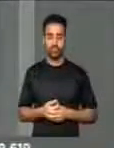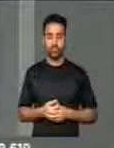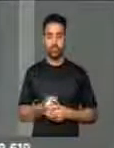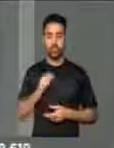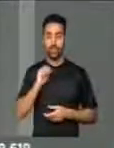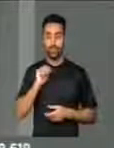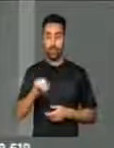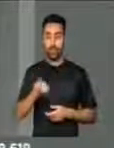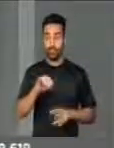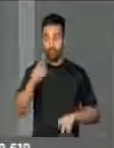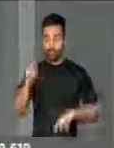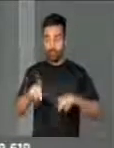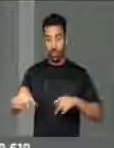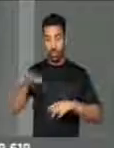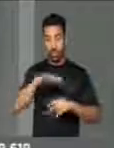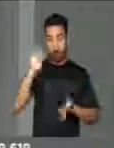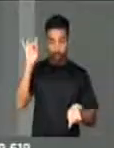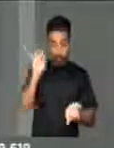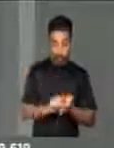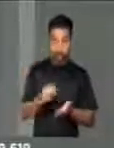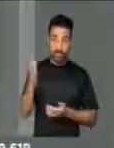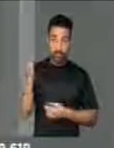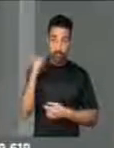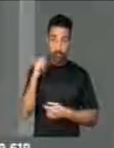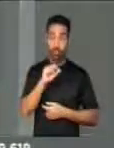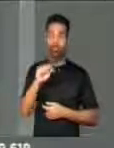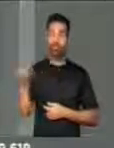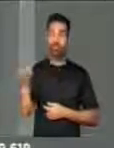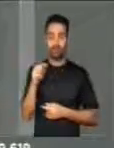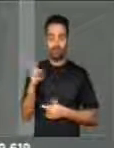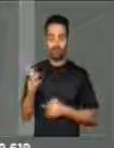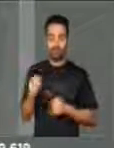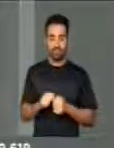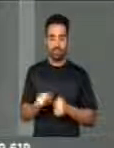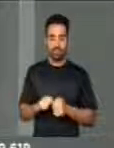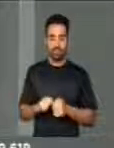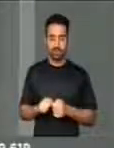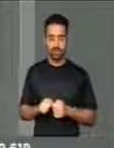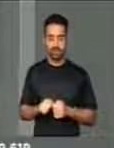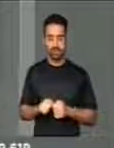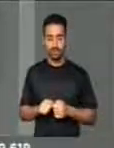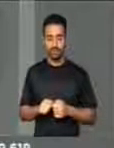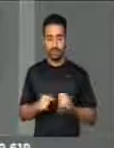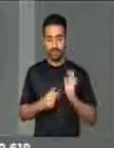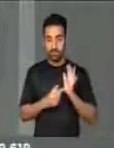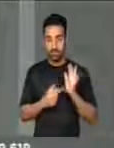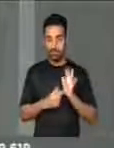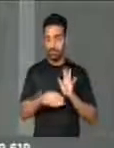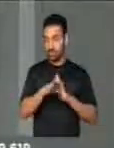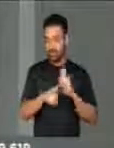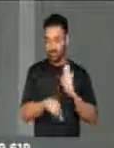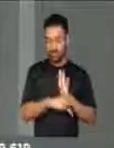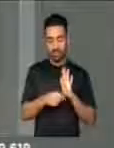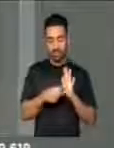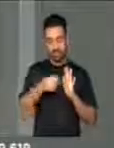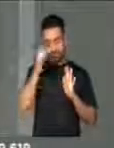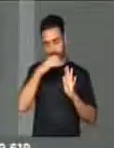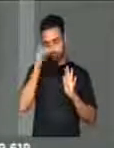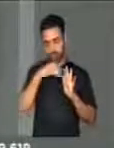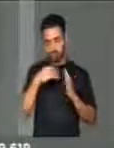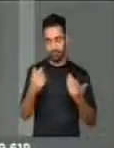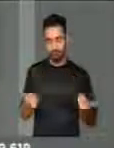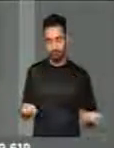ficar realmente sabendo o que se quer aqui, senhor presidente, aqui, com essa medida provisória, né, e